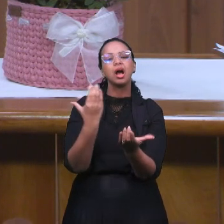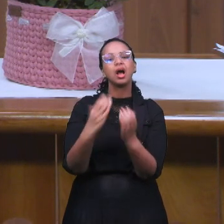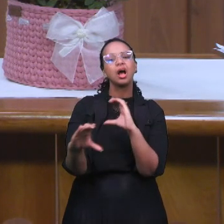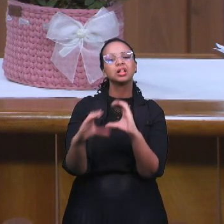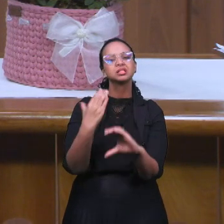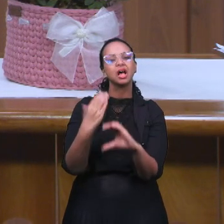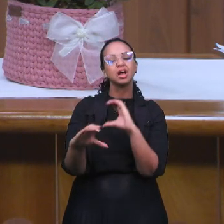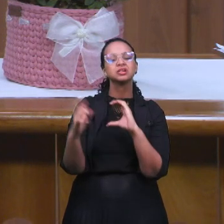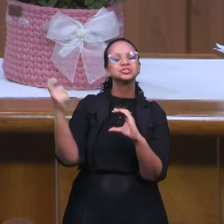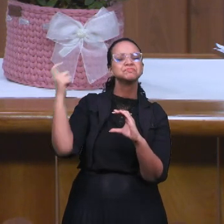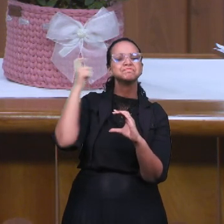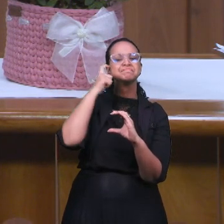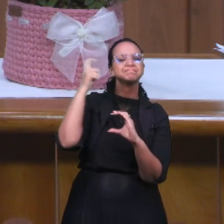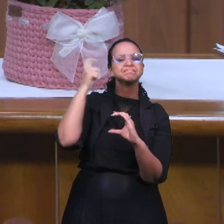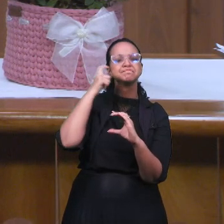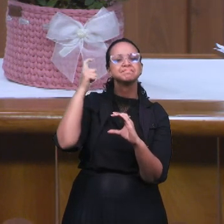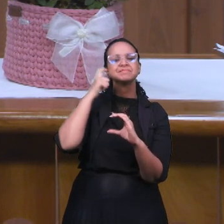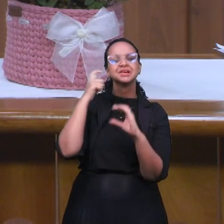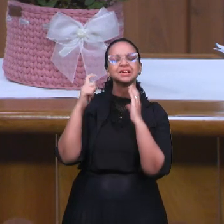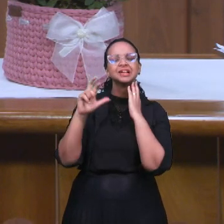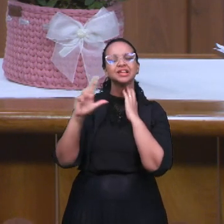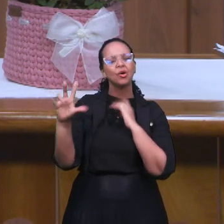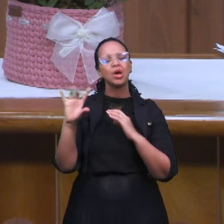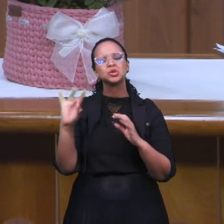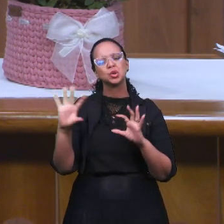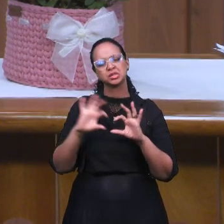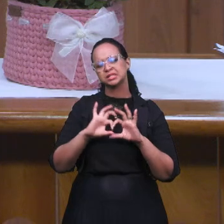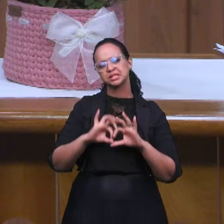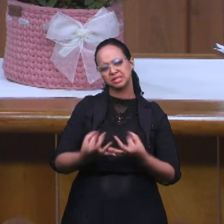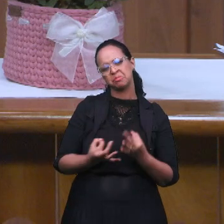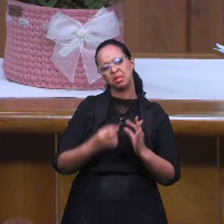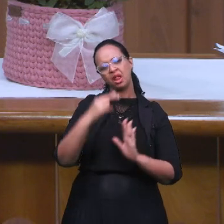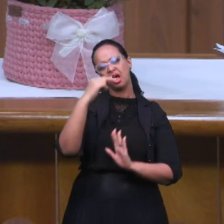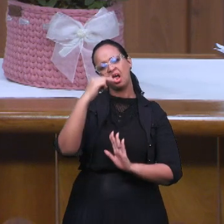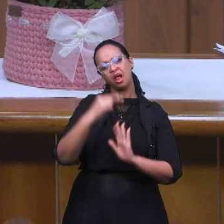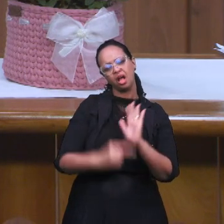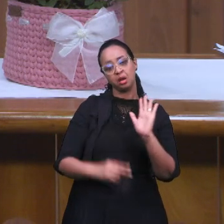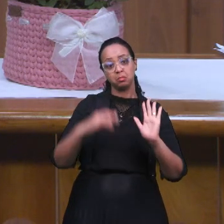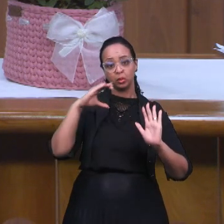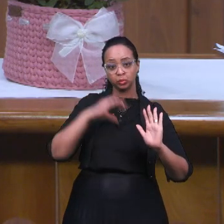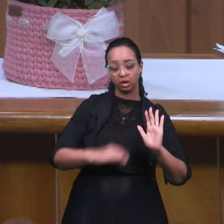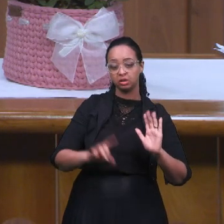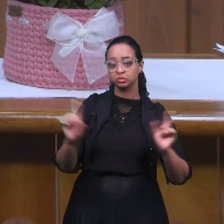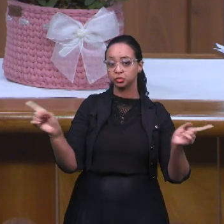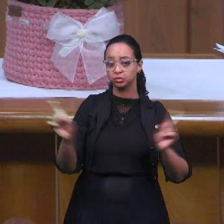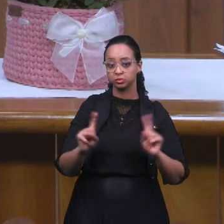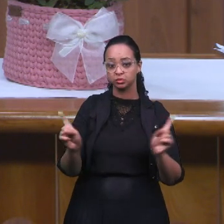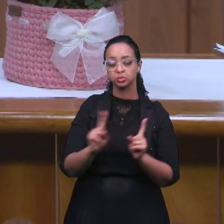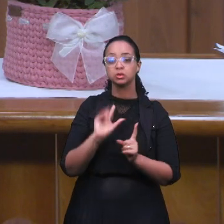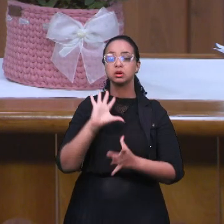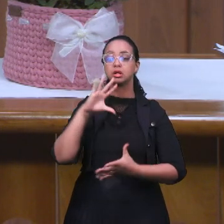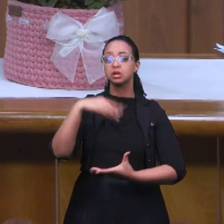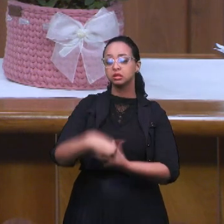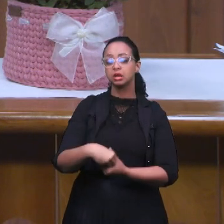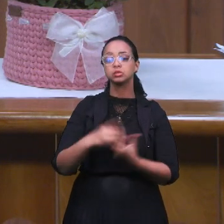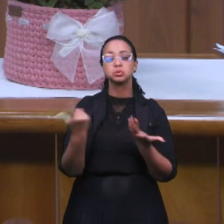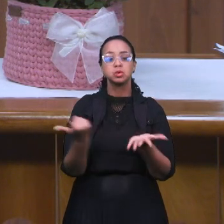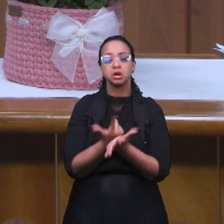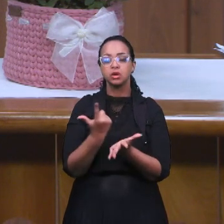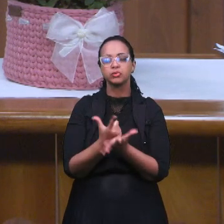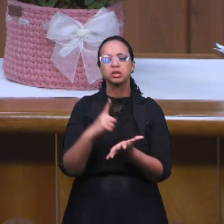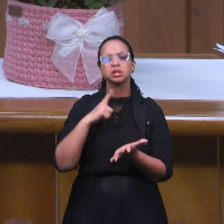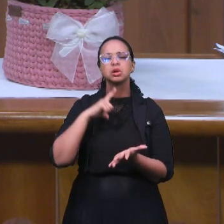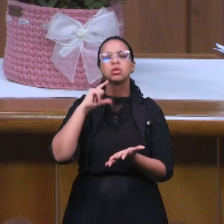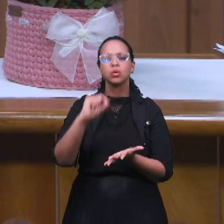grande preocupação não é simplesmente o que está escrito aqui, mas aquilo que você vai encontrar no livro, que é um